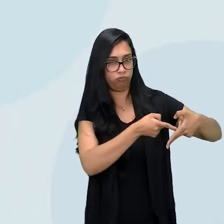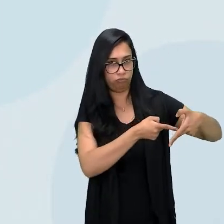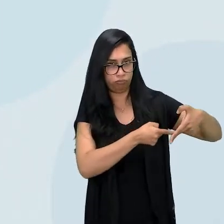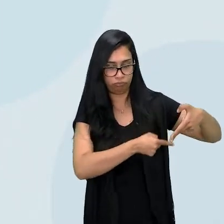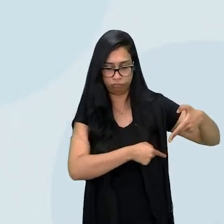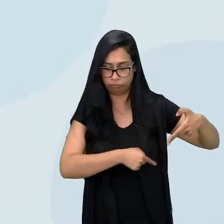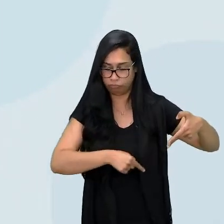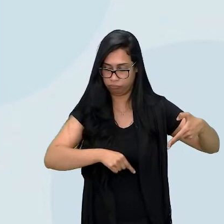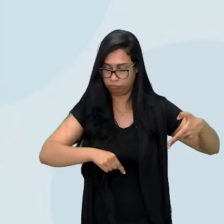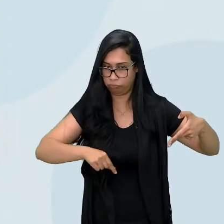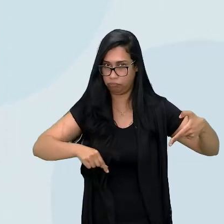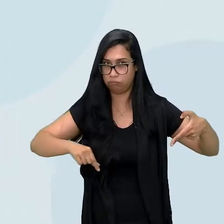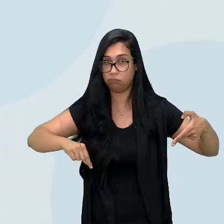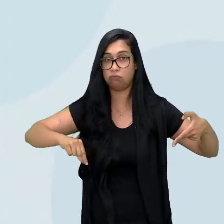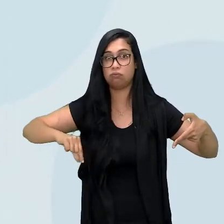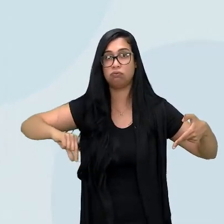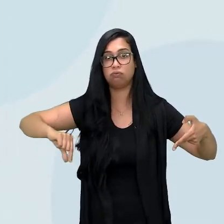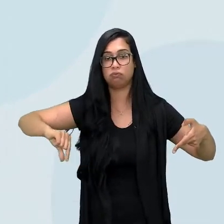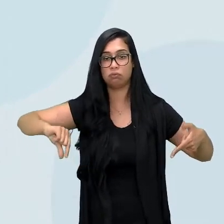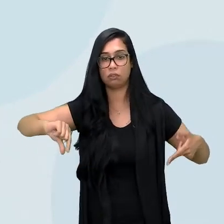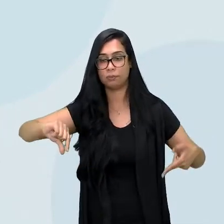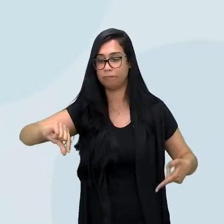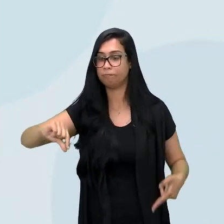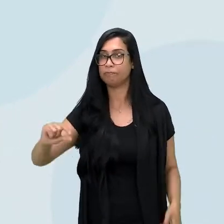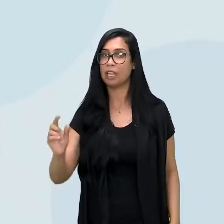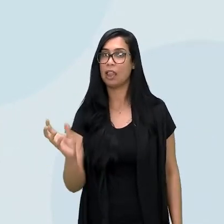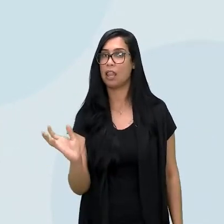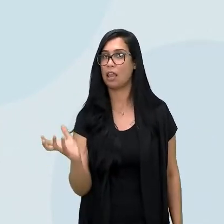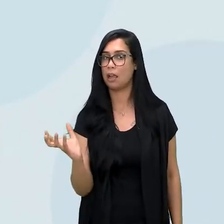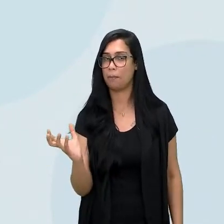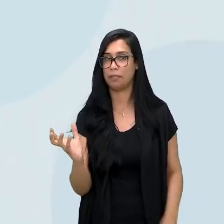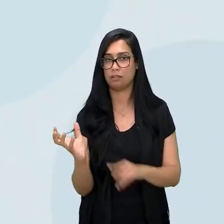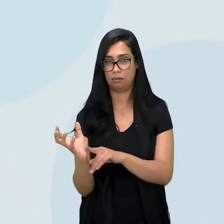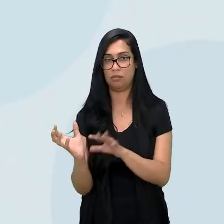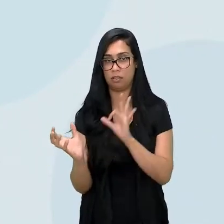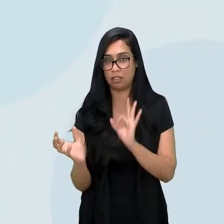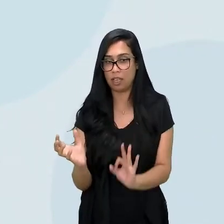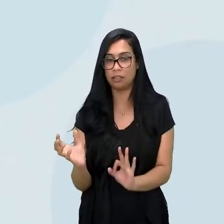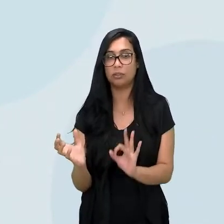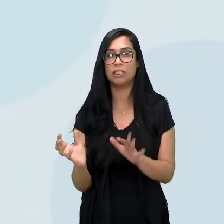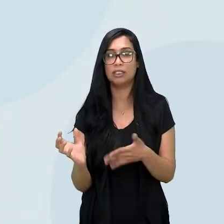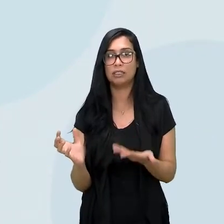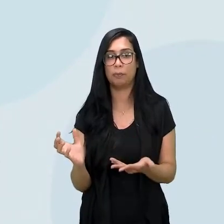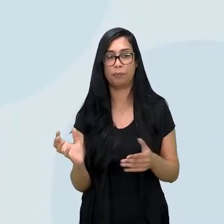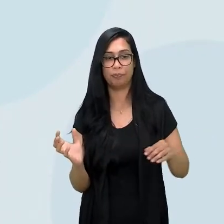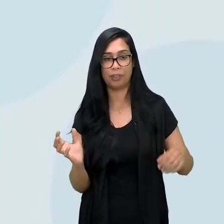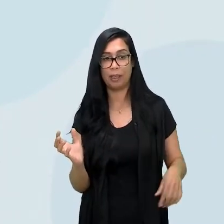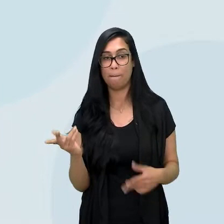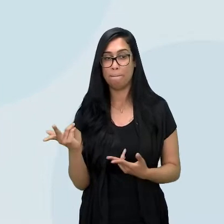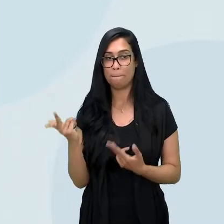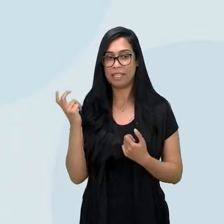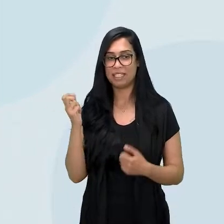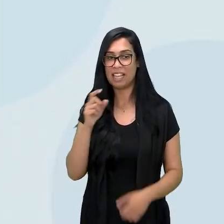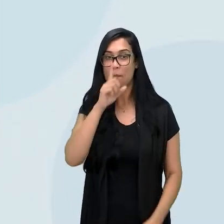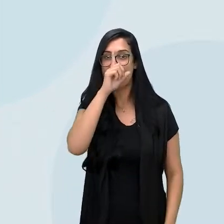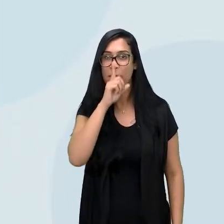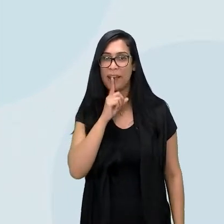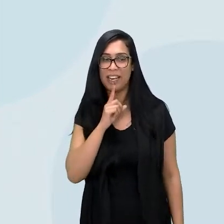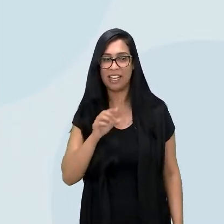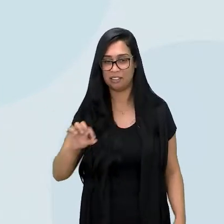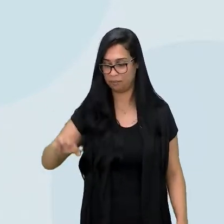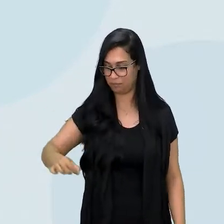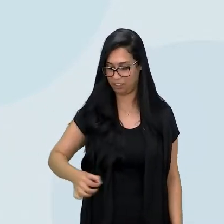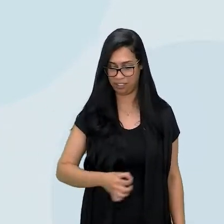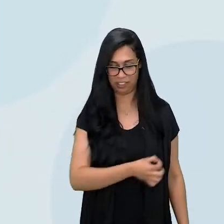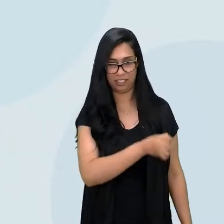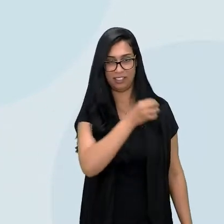sofrem muita movimentação, tanta movimentação aí, tanta dificuldade, que ele acaba por emitir luz, né? É assim